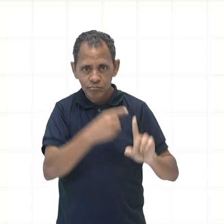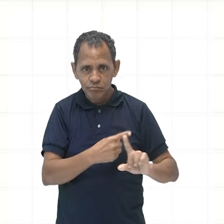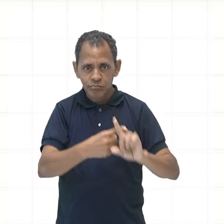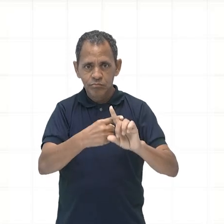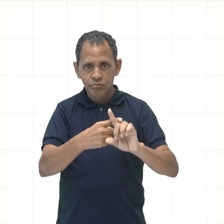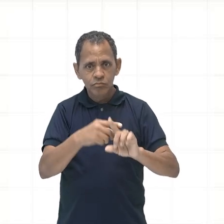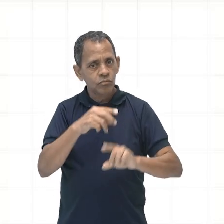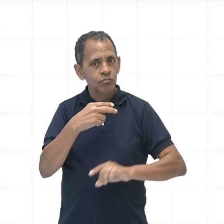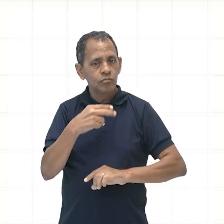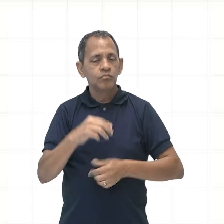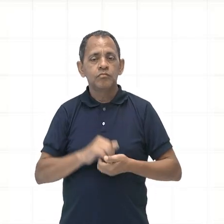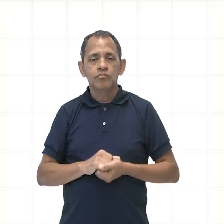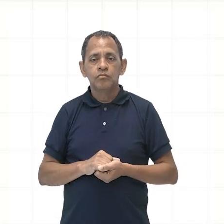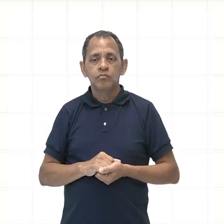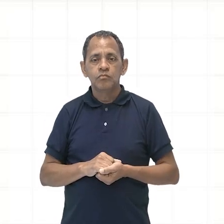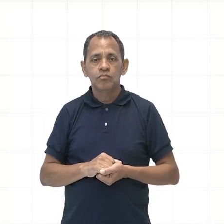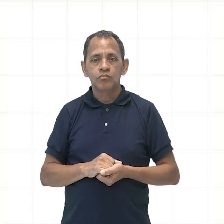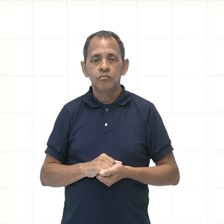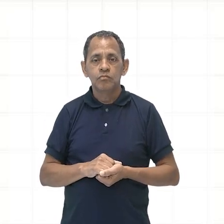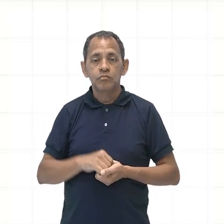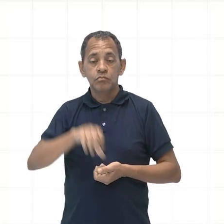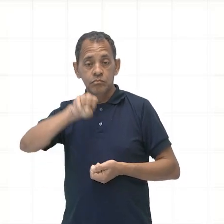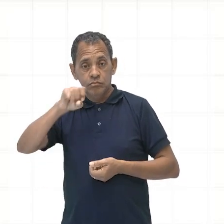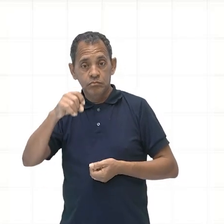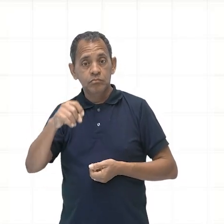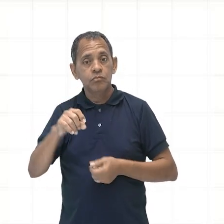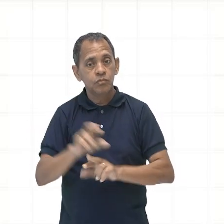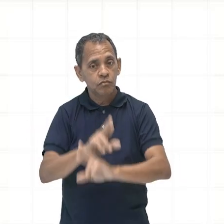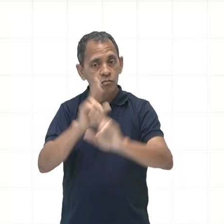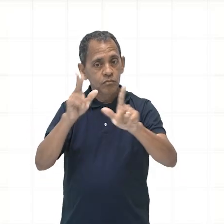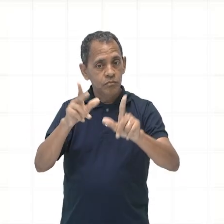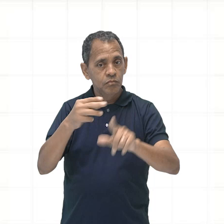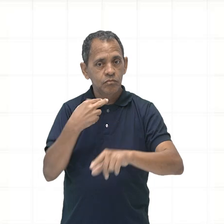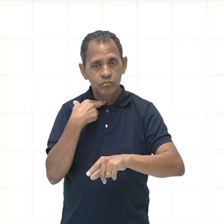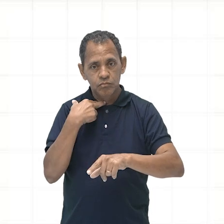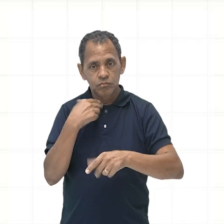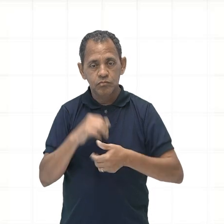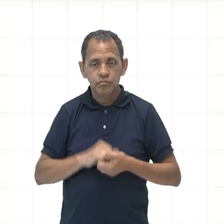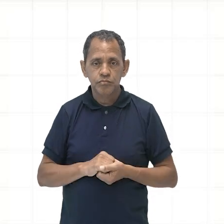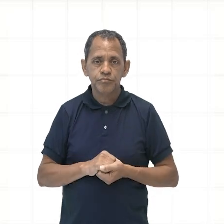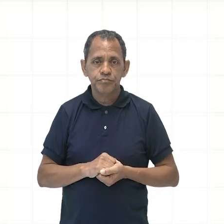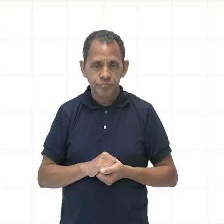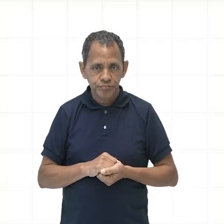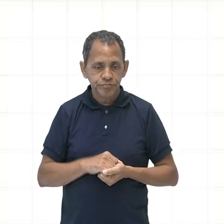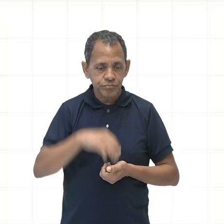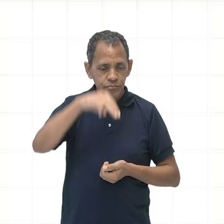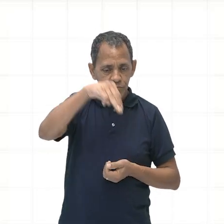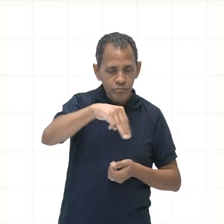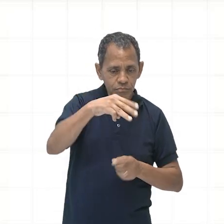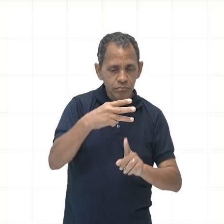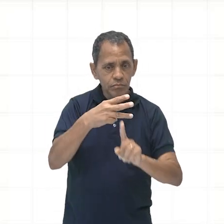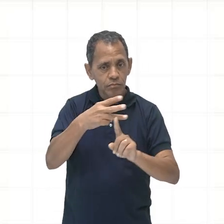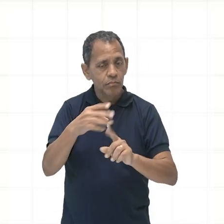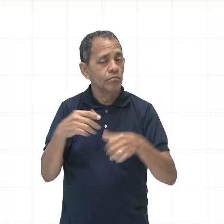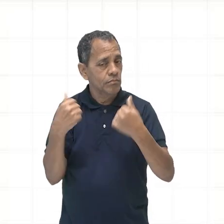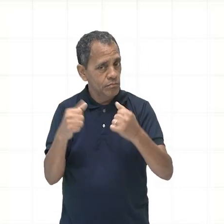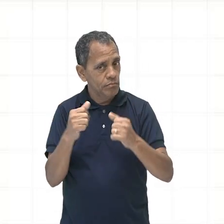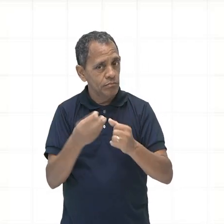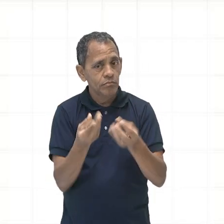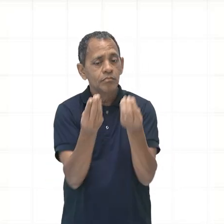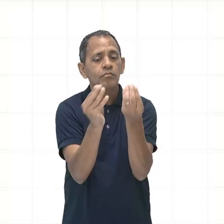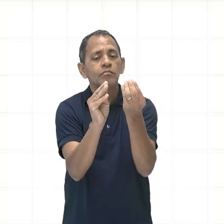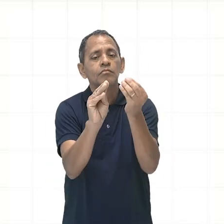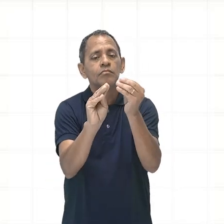metros, eu vou colocar aqui a resposta em metro cúbico. Esse cúbico aqui, né, você precisa colocar para